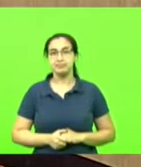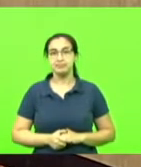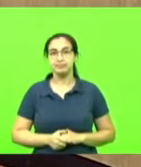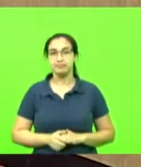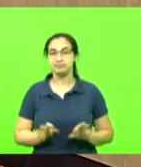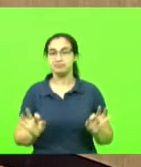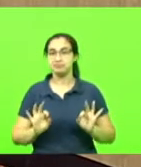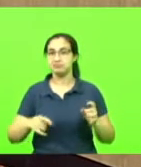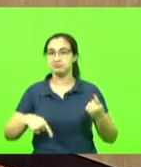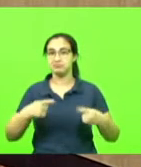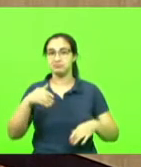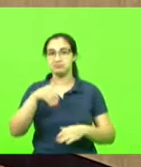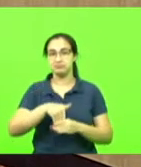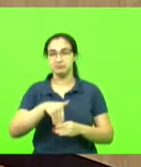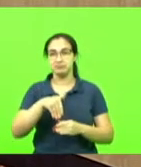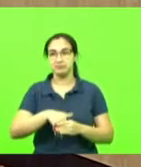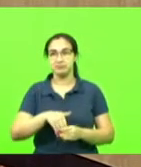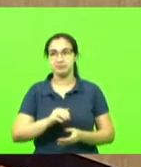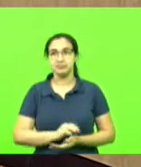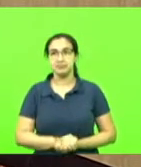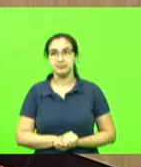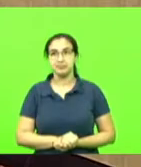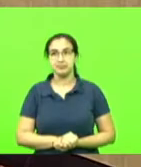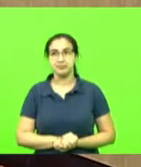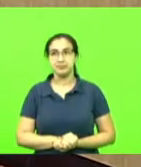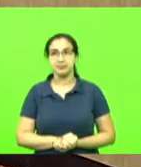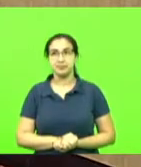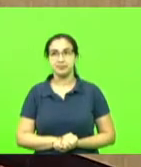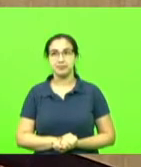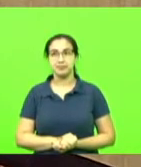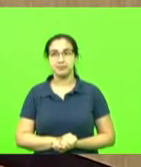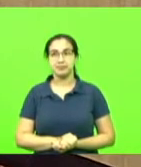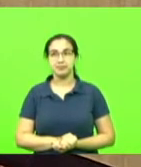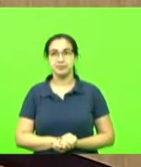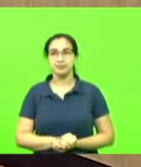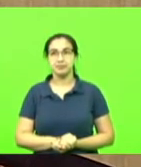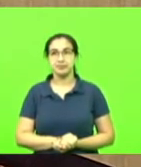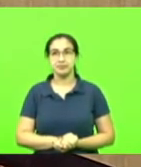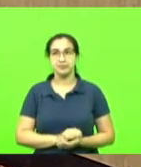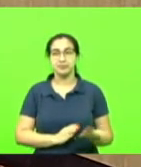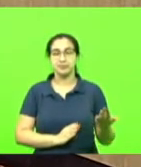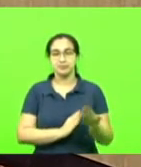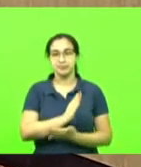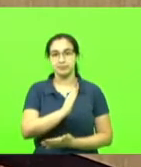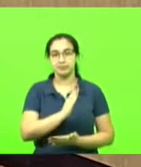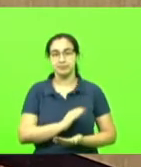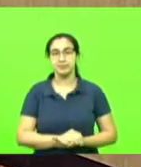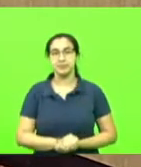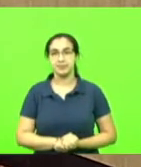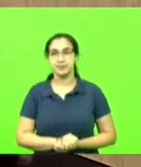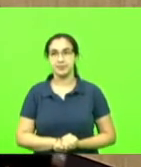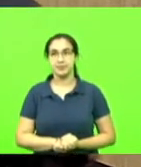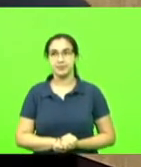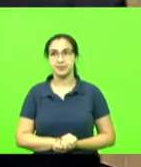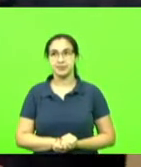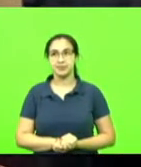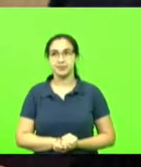Não havendo quem queira discutir, em votação, por unanimidade.